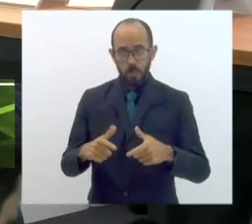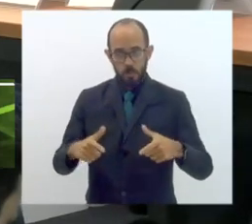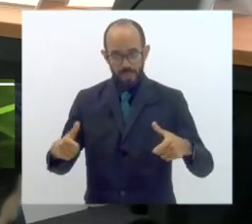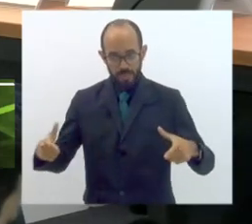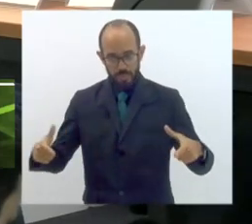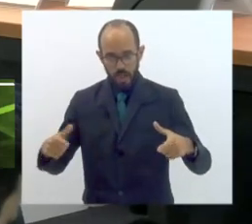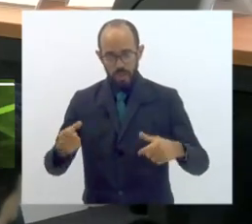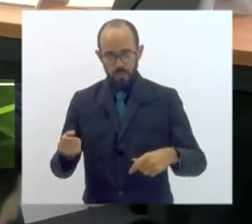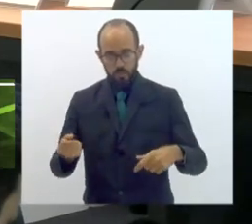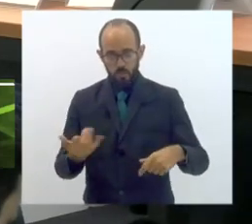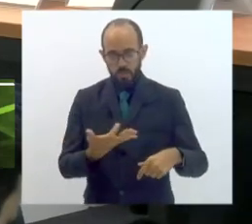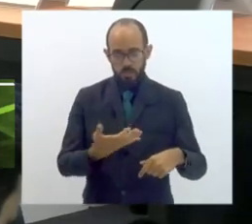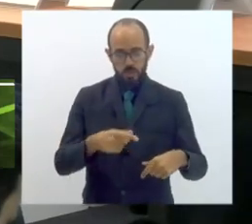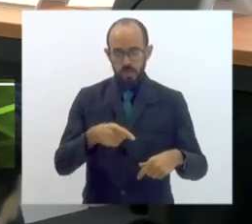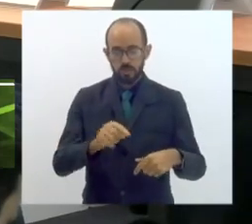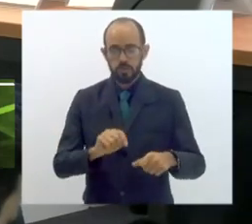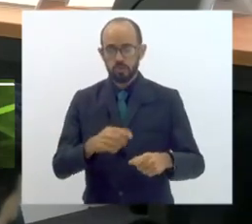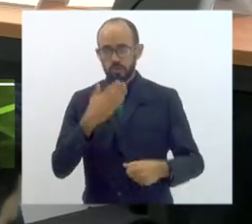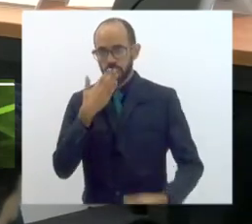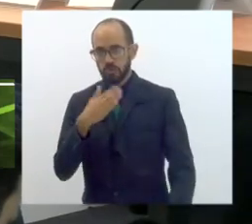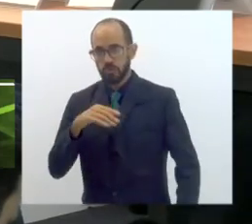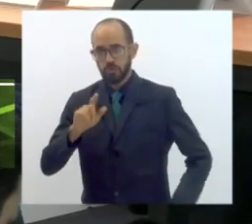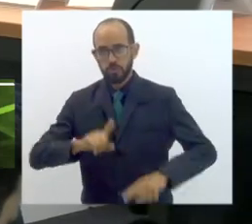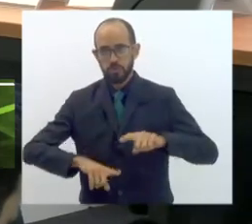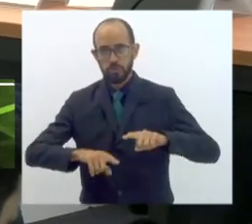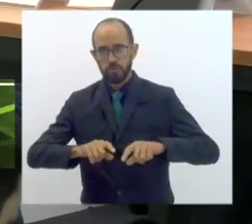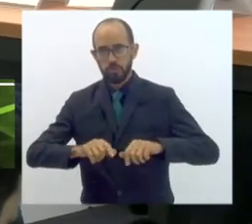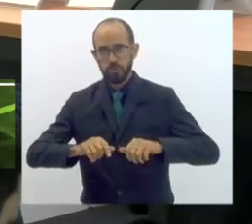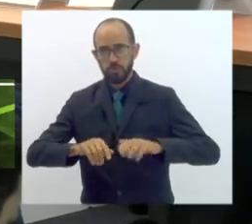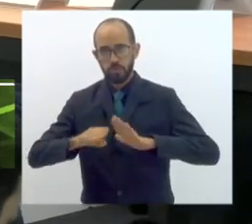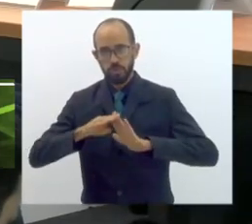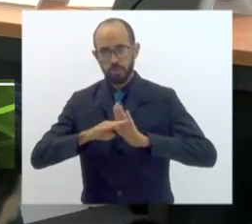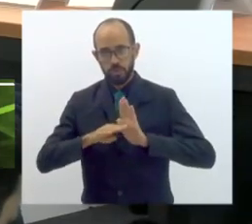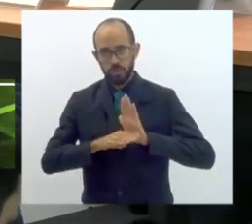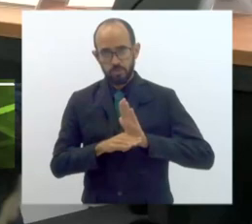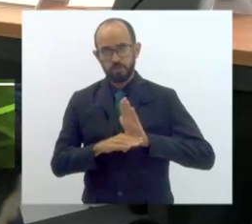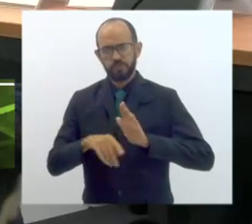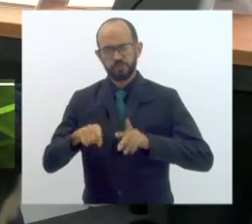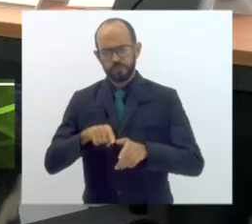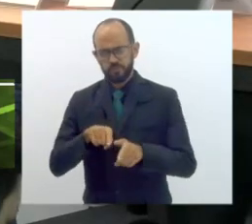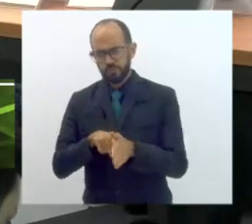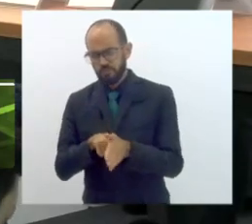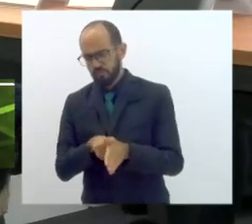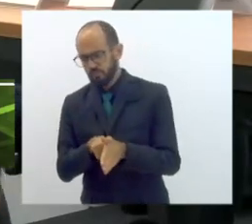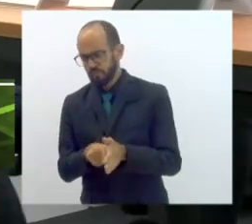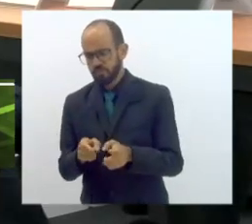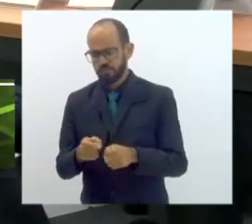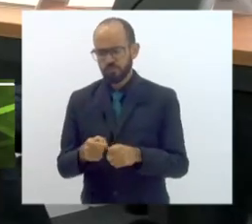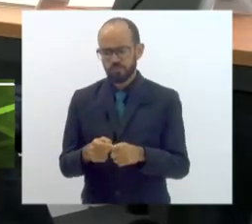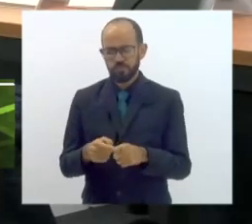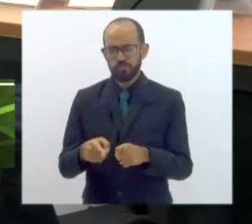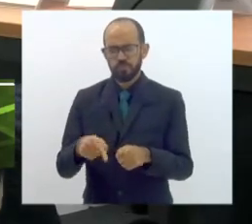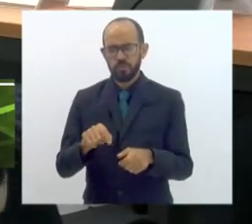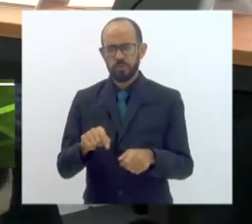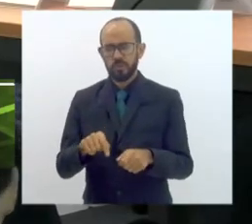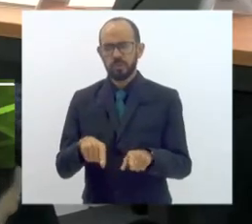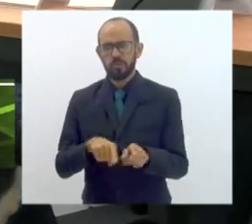né? Aumentar tanto o leque dos tipos de procedimentos, consultas, especialidades, enfim, e exames